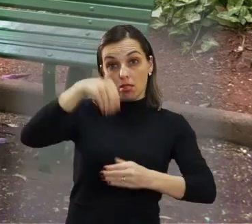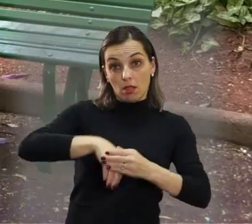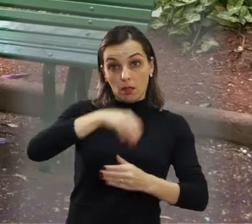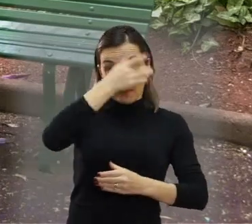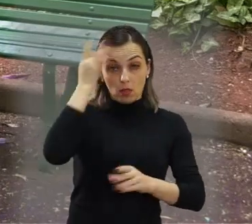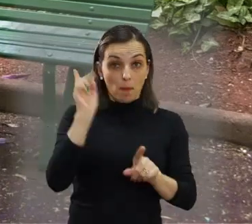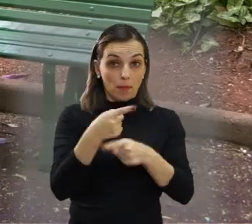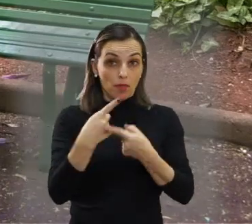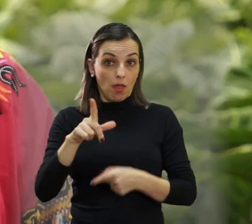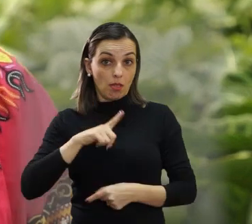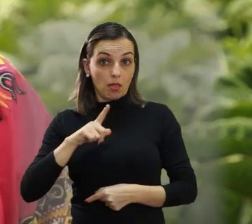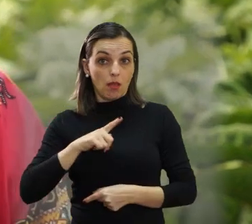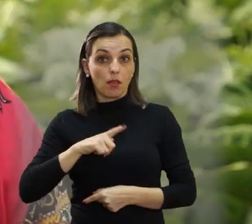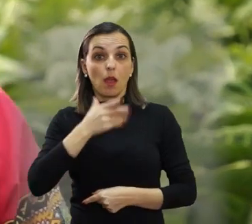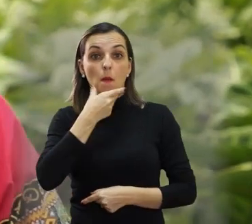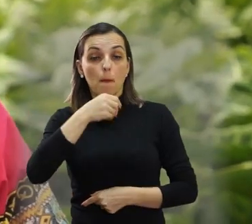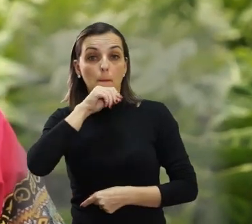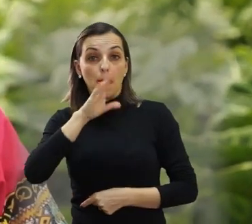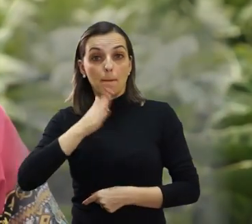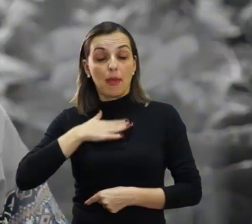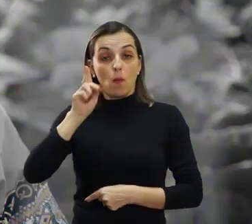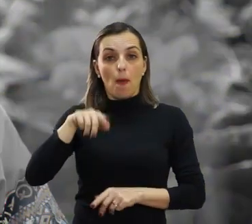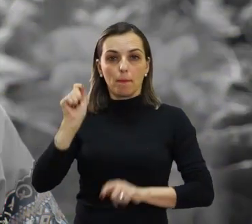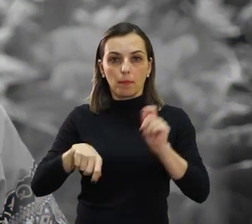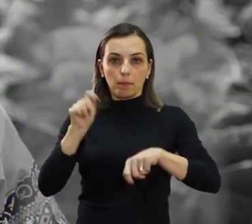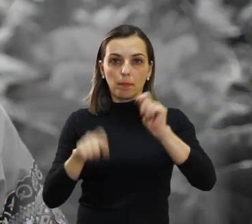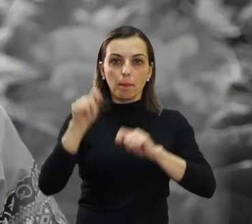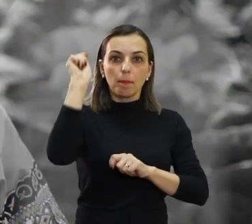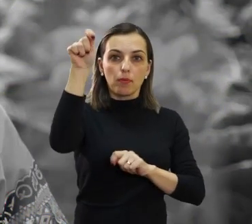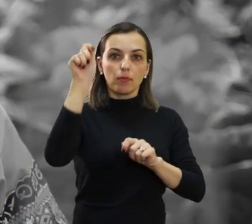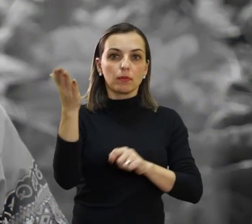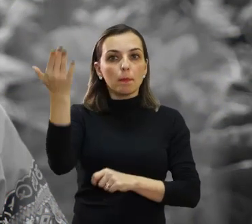teve banda de baile na cidade durante muitos anos.